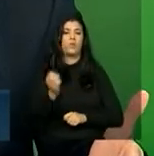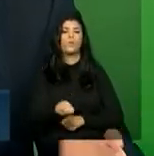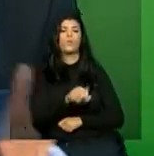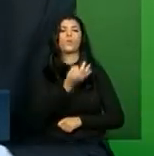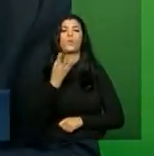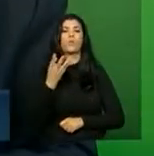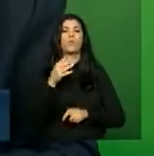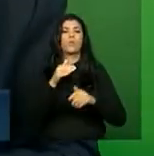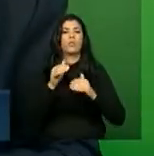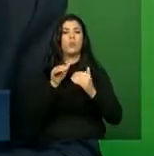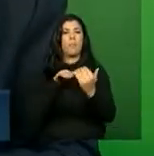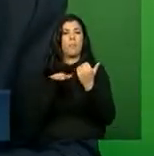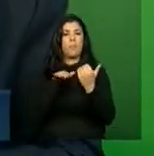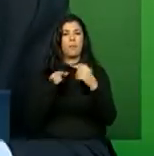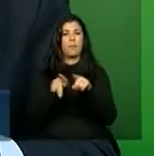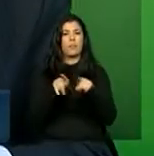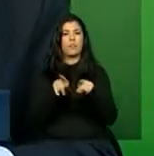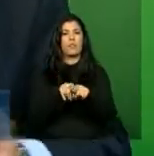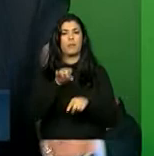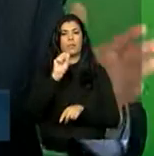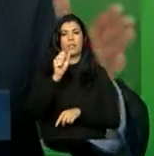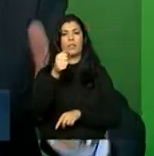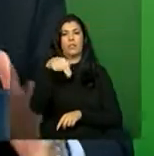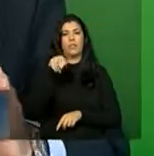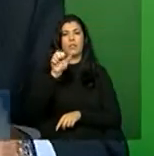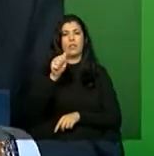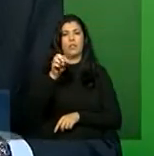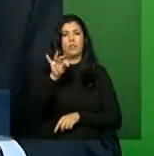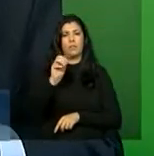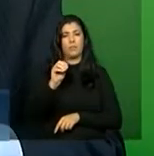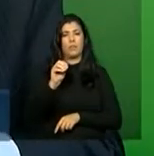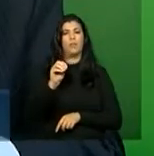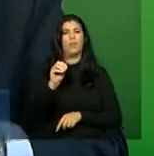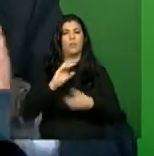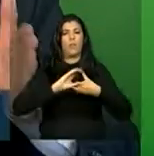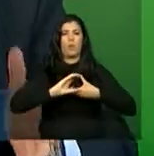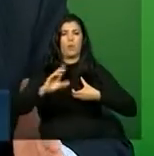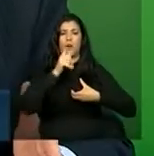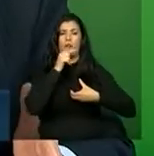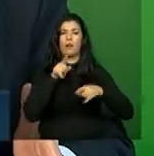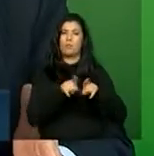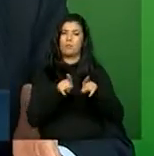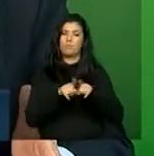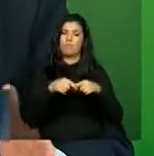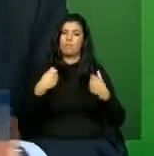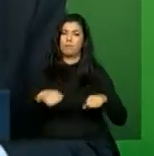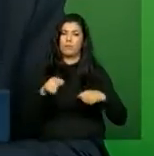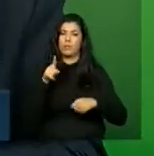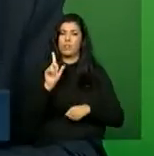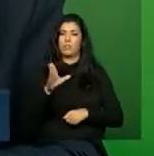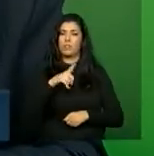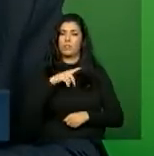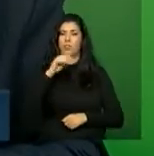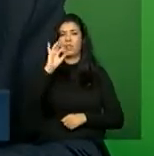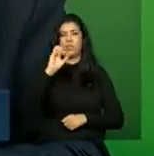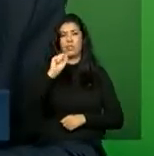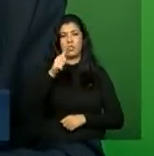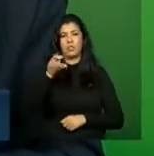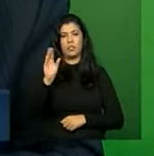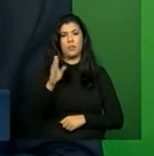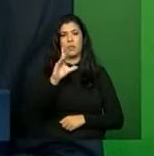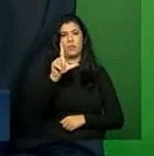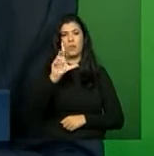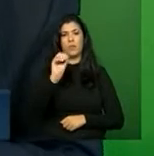tanto de mobilidade quanto de saneamento a obra de saneamento em andamento que existe a essa hora só low o e as outras